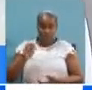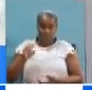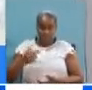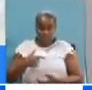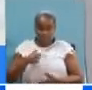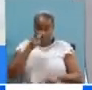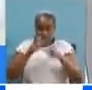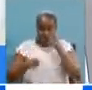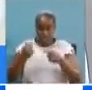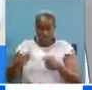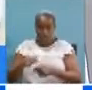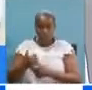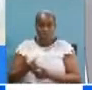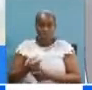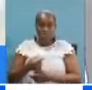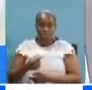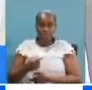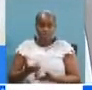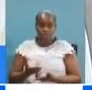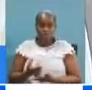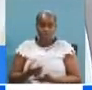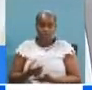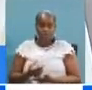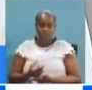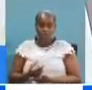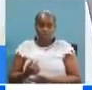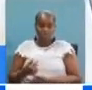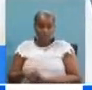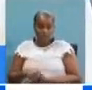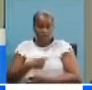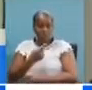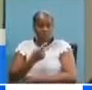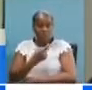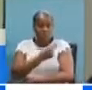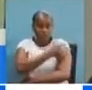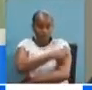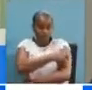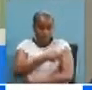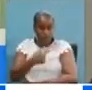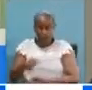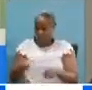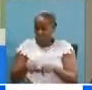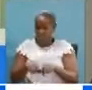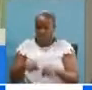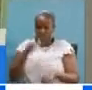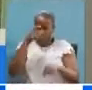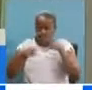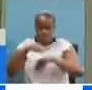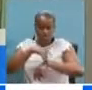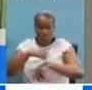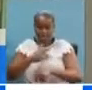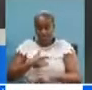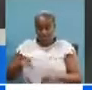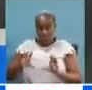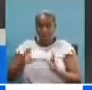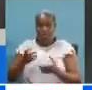enfermeiros e instrumentista, a ter o mesmo padrão no mesmo paciente. O diretor clínico do Hospital da Praia